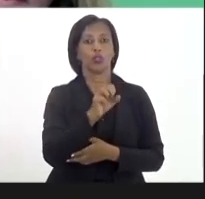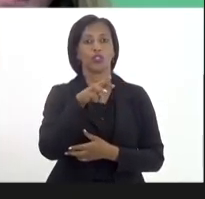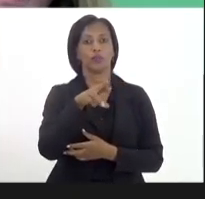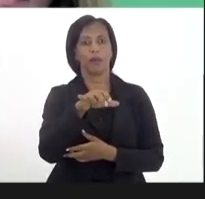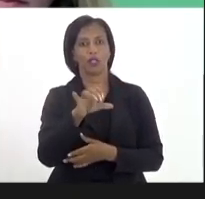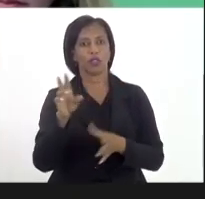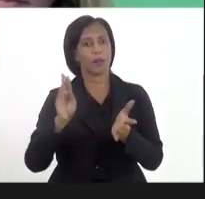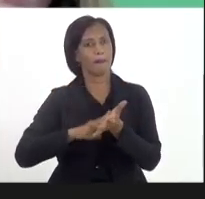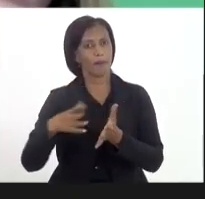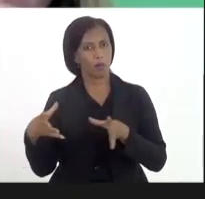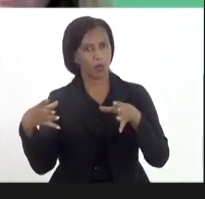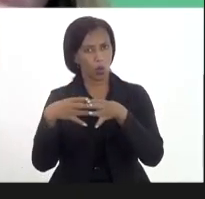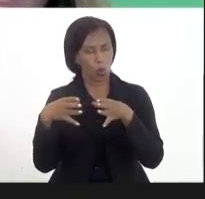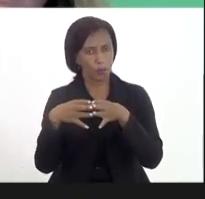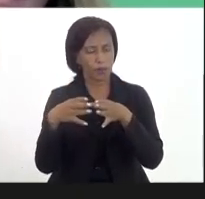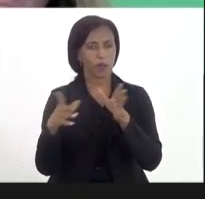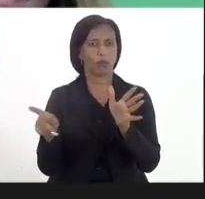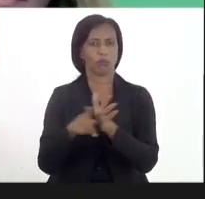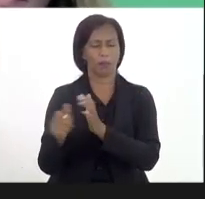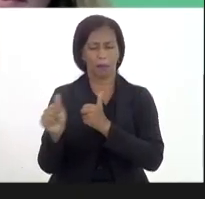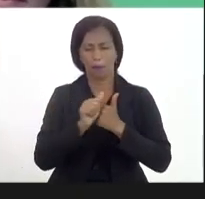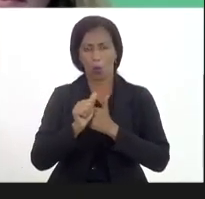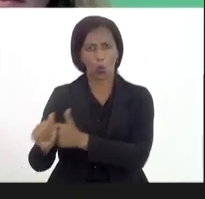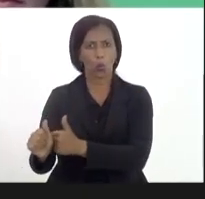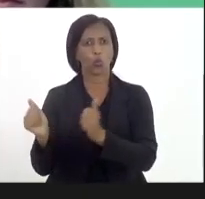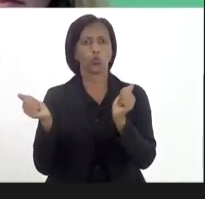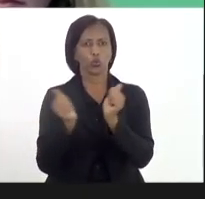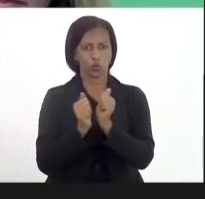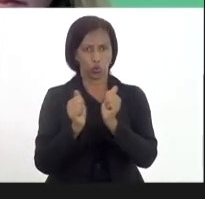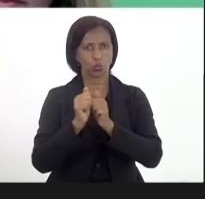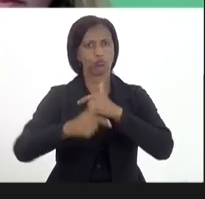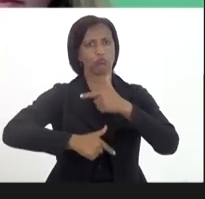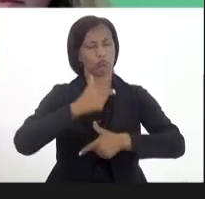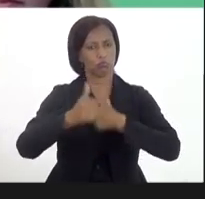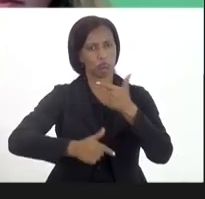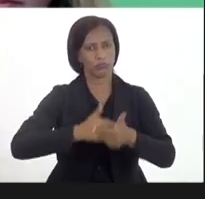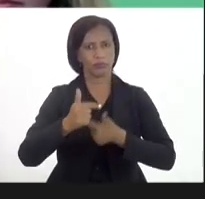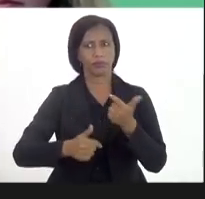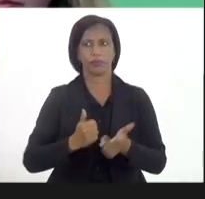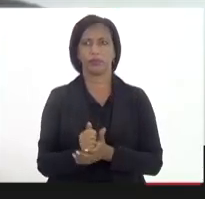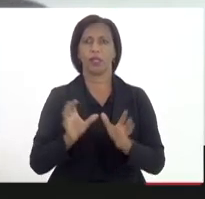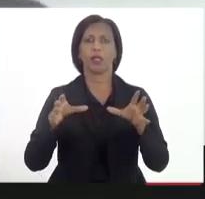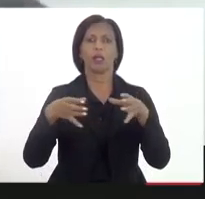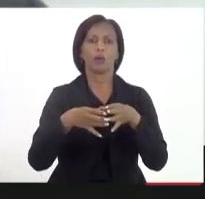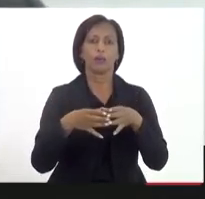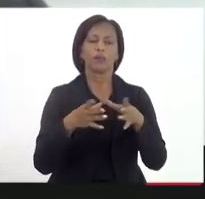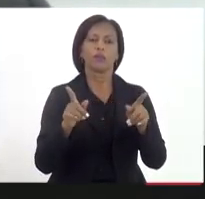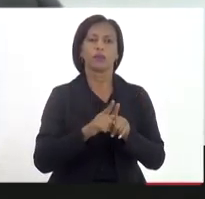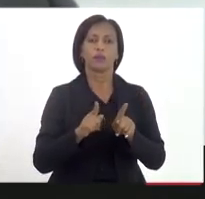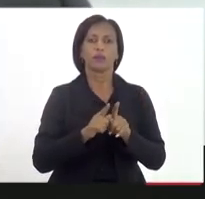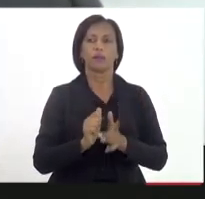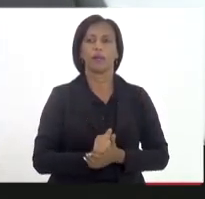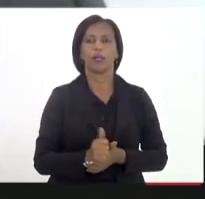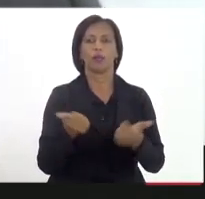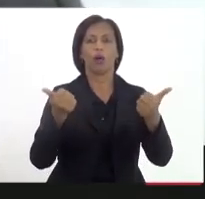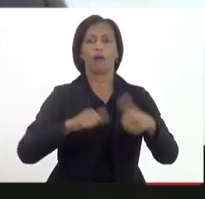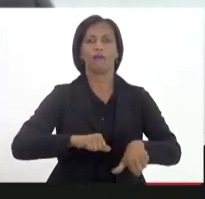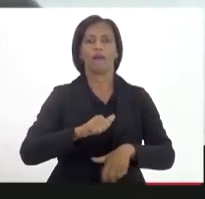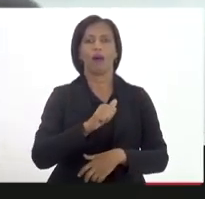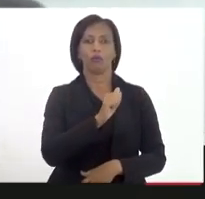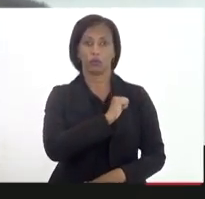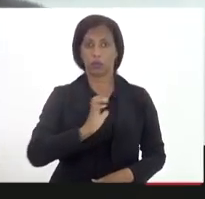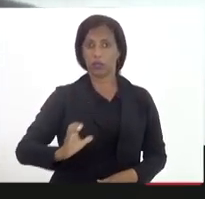comissão e demais membros da comissão parlamentares também acompanhando aqui o nosso trabalho essa comissão tem o aval do presidente